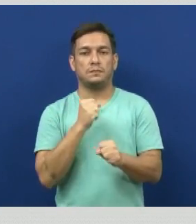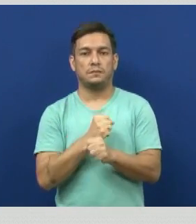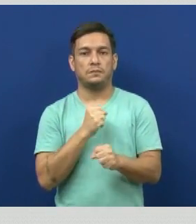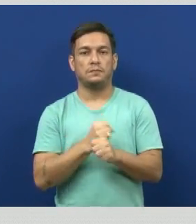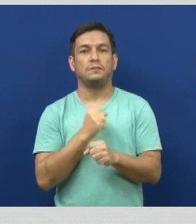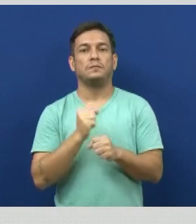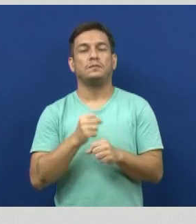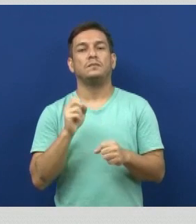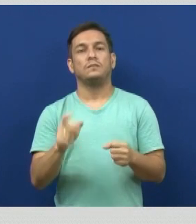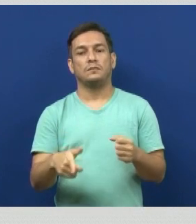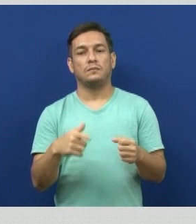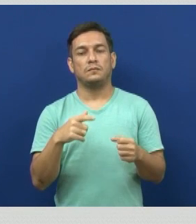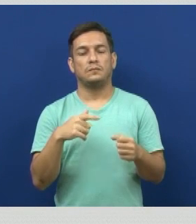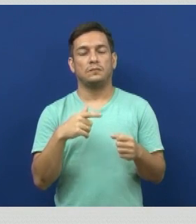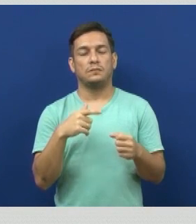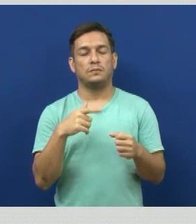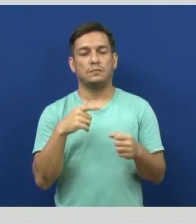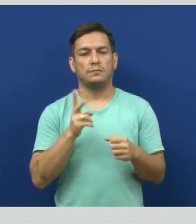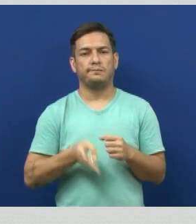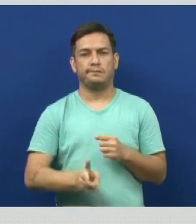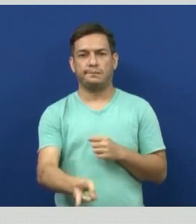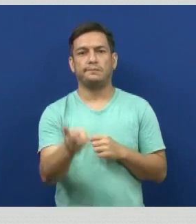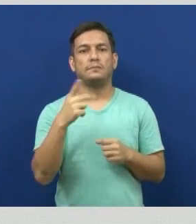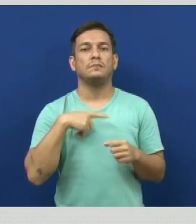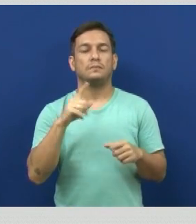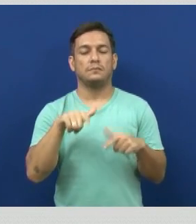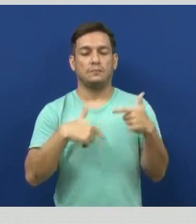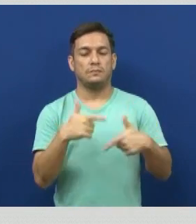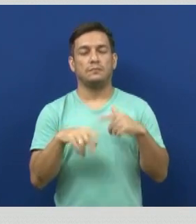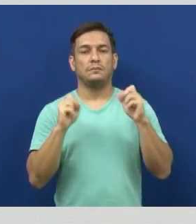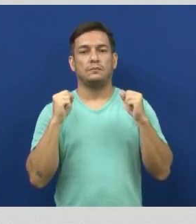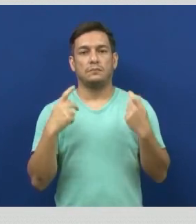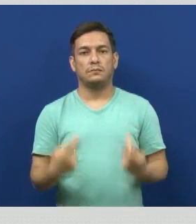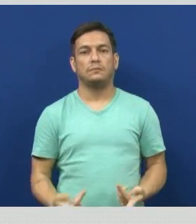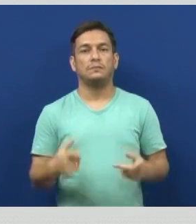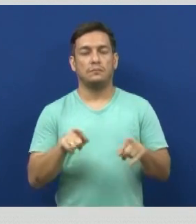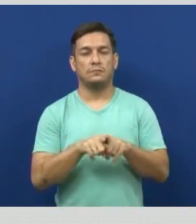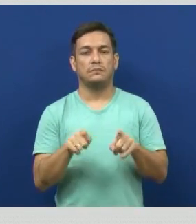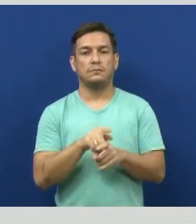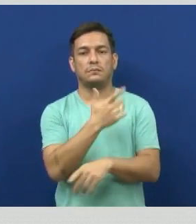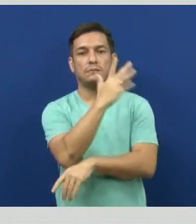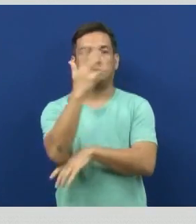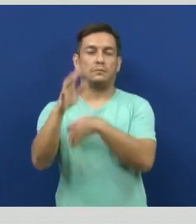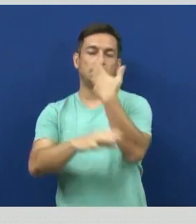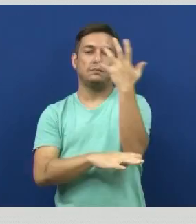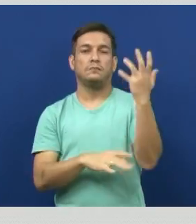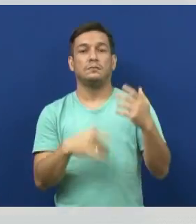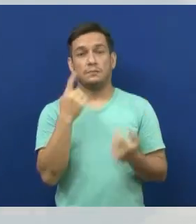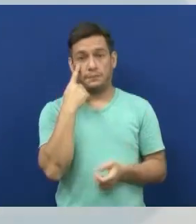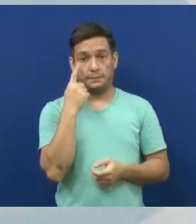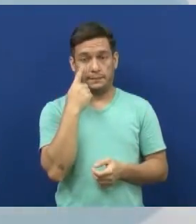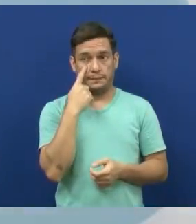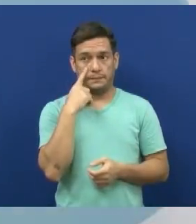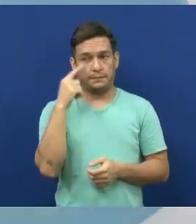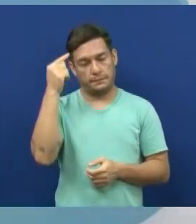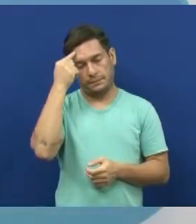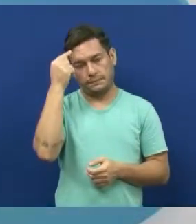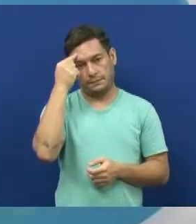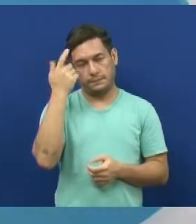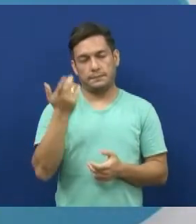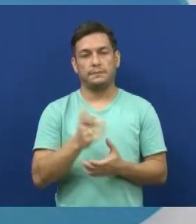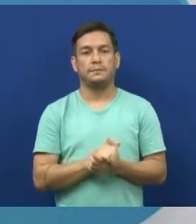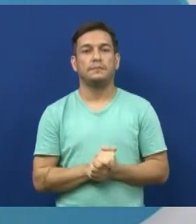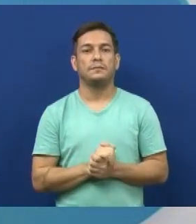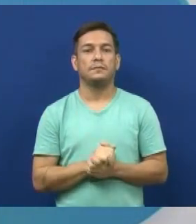construído e reconstruído constantemente pelo trabalho humano e pela natureza. Pessoal, pensa no